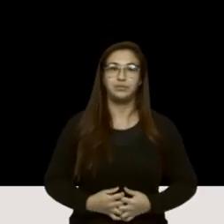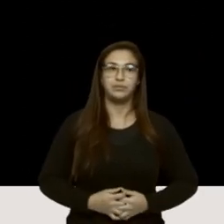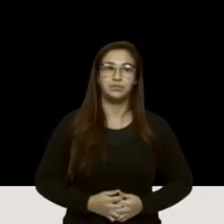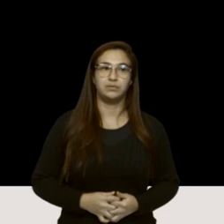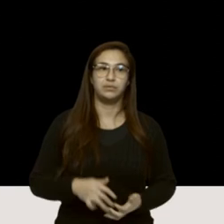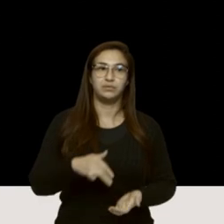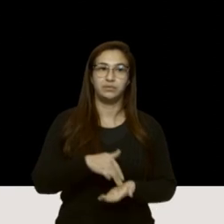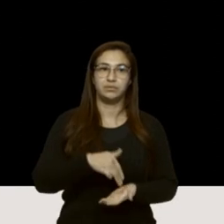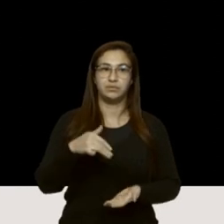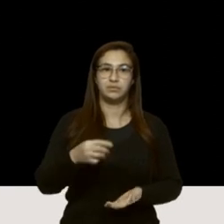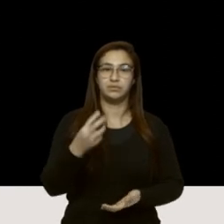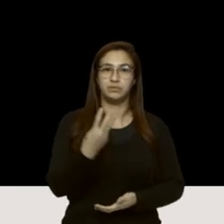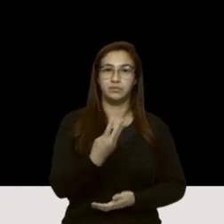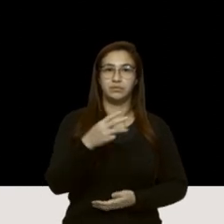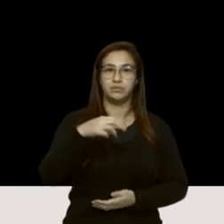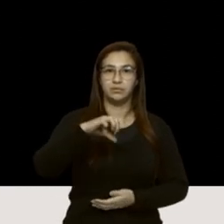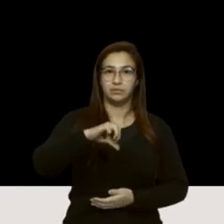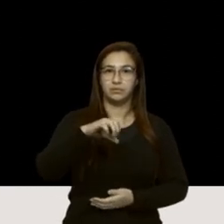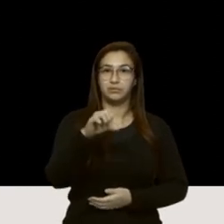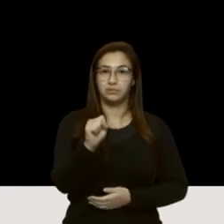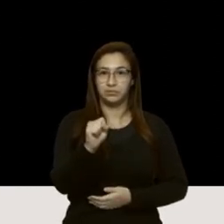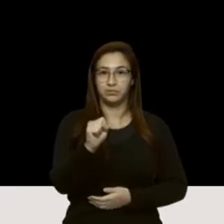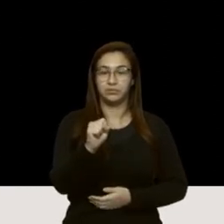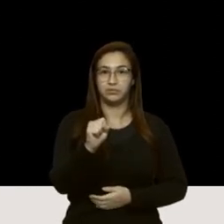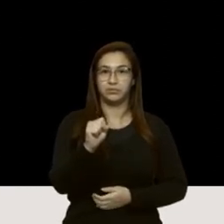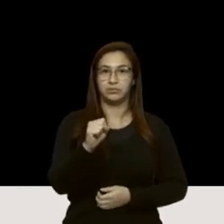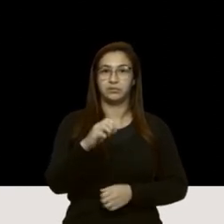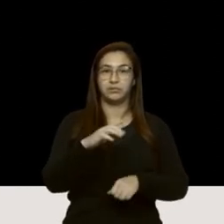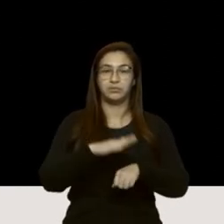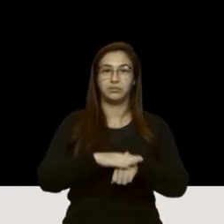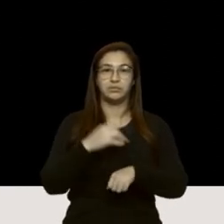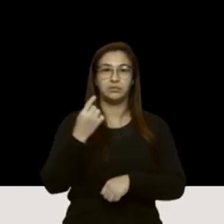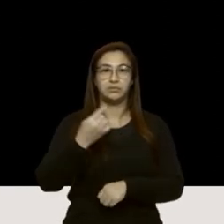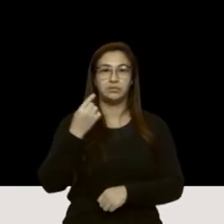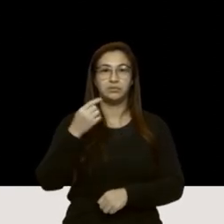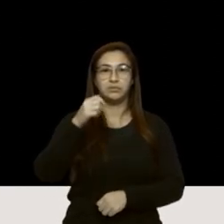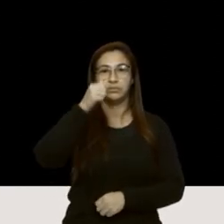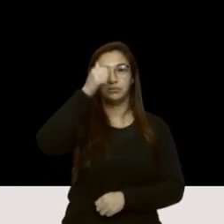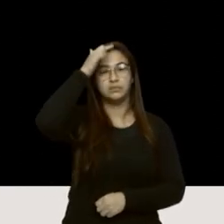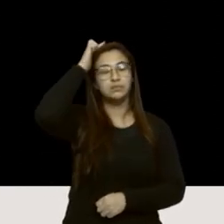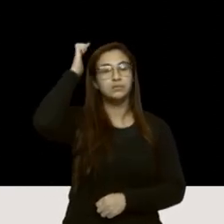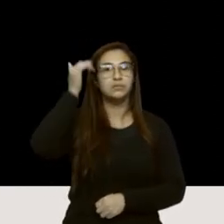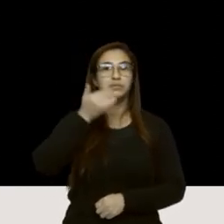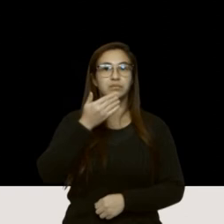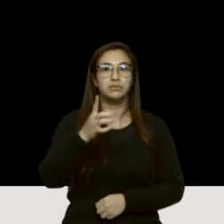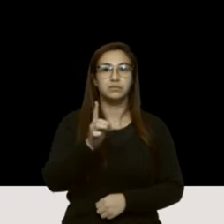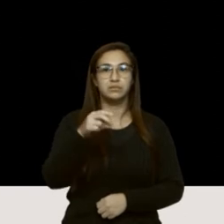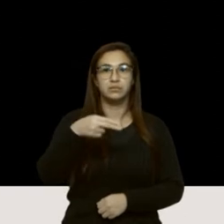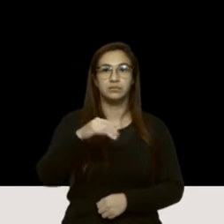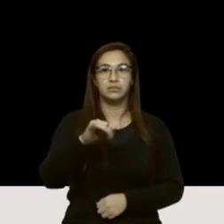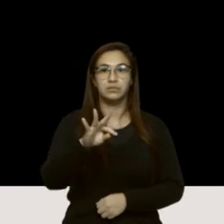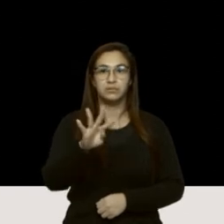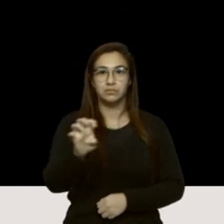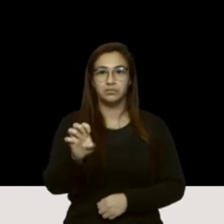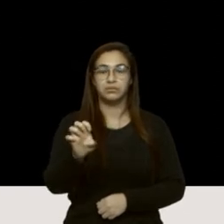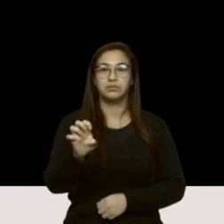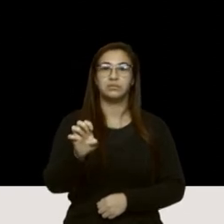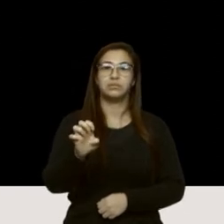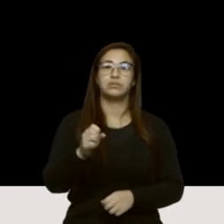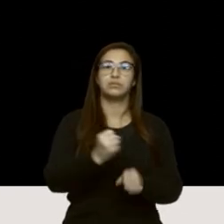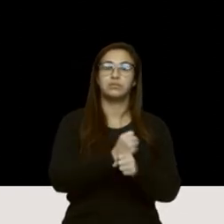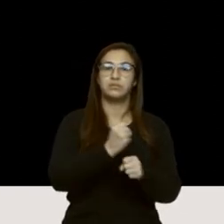Moção 398, autor deputado Adriano Pereira, apelando ao DENIT para que sejam realizadas obras